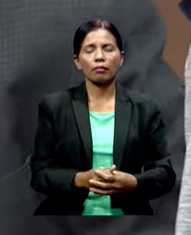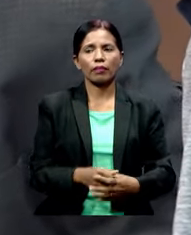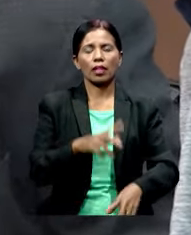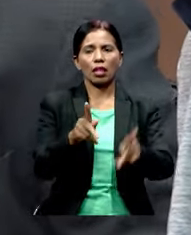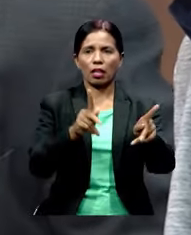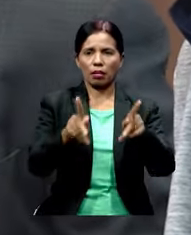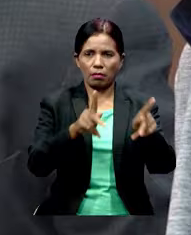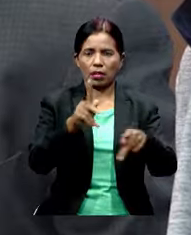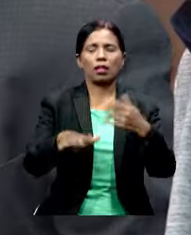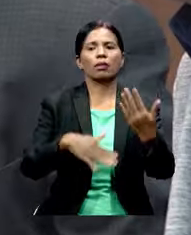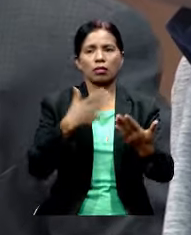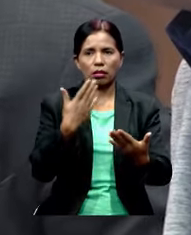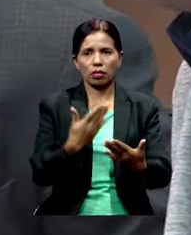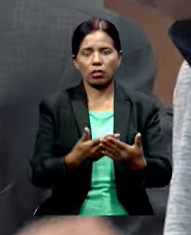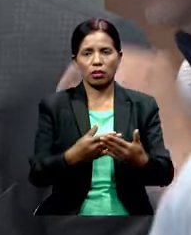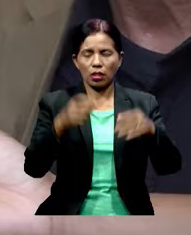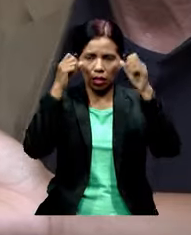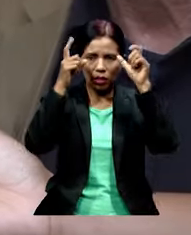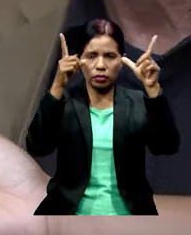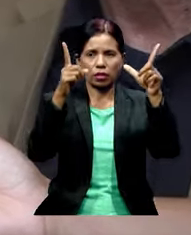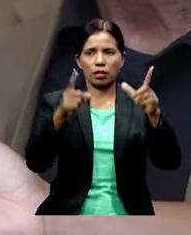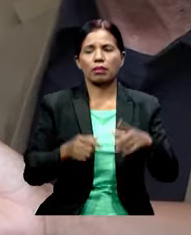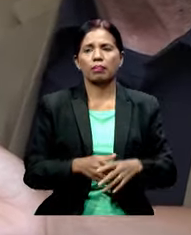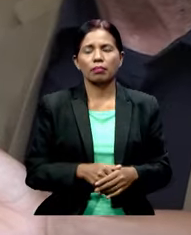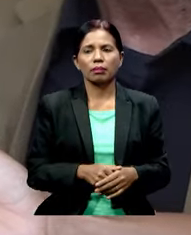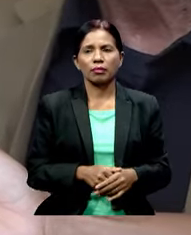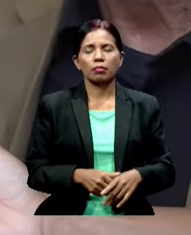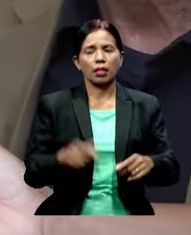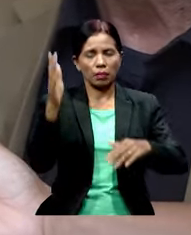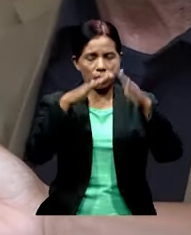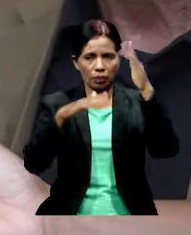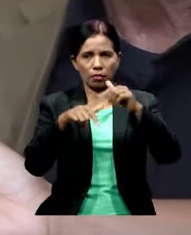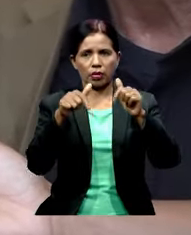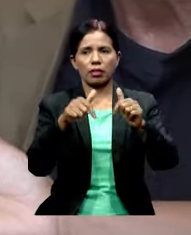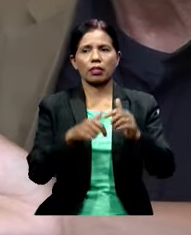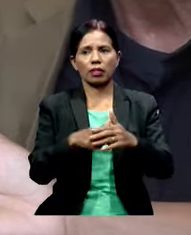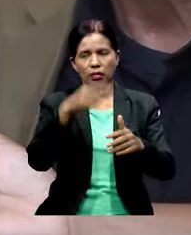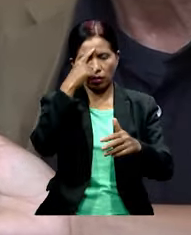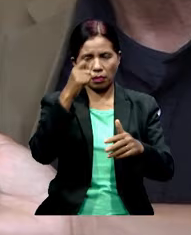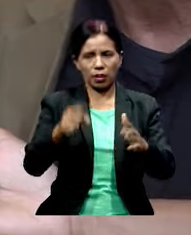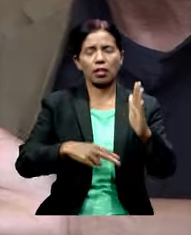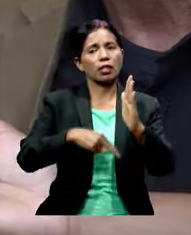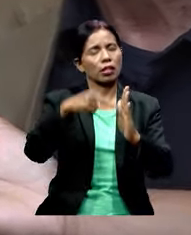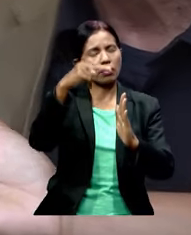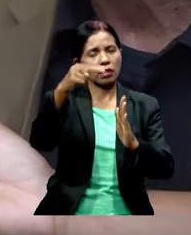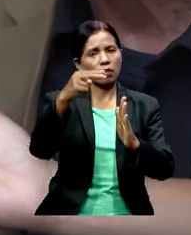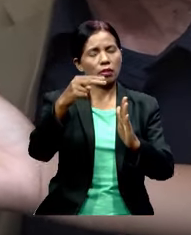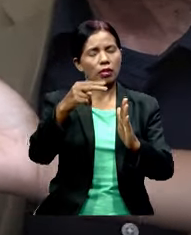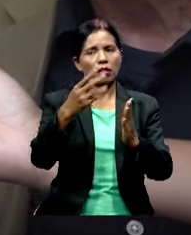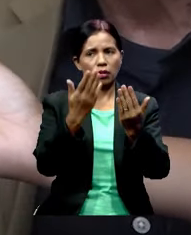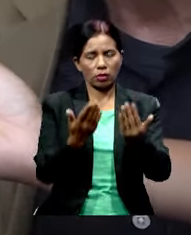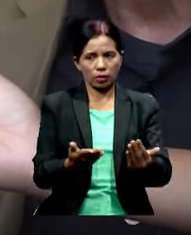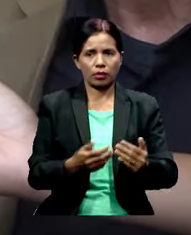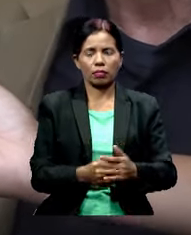hotu hak fodak ba acontecimento ida ne tamani nivel ne grave tebel ne